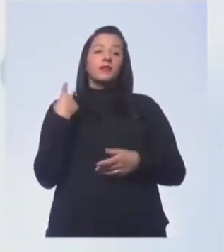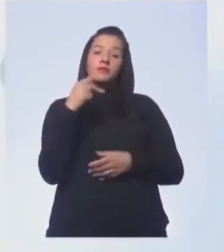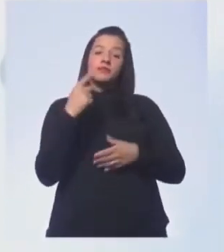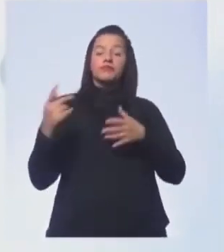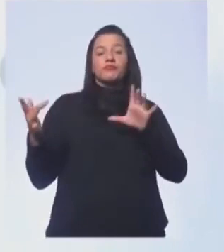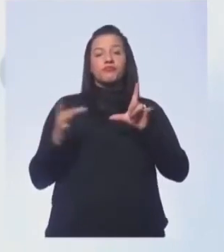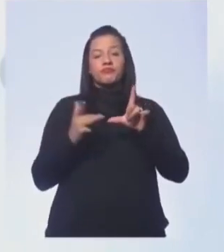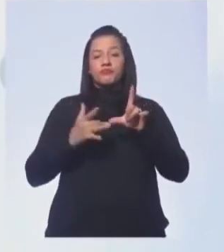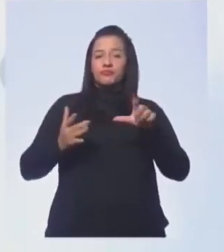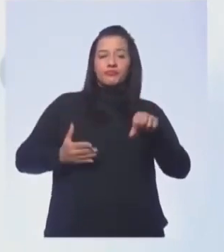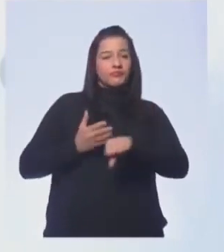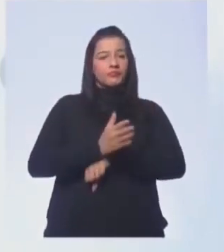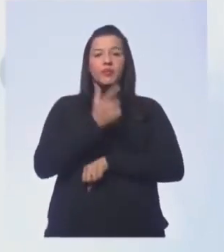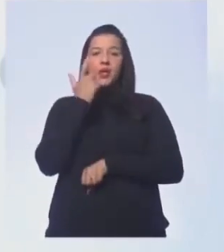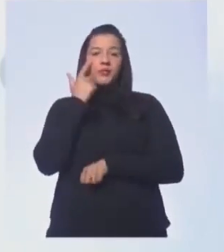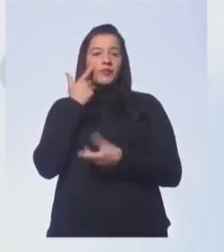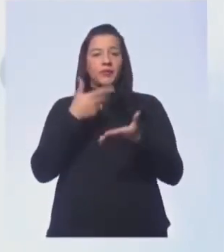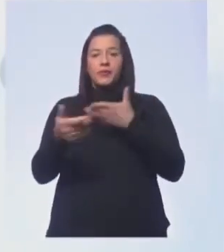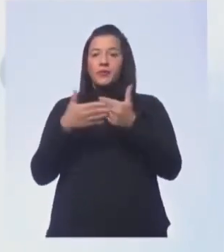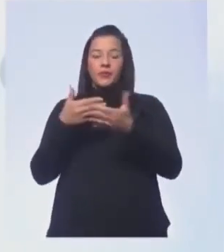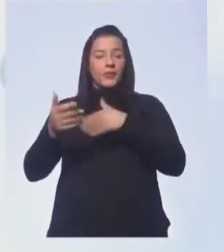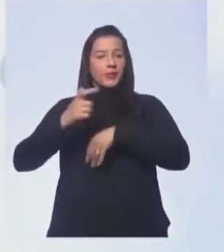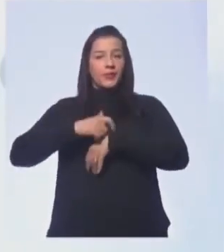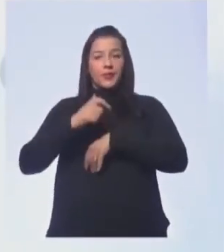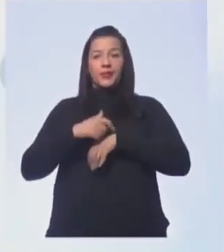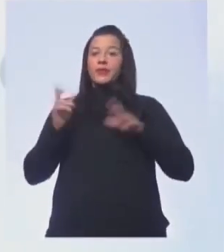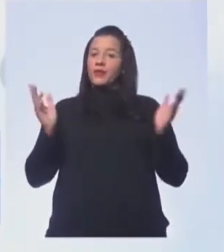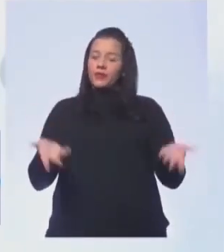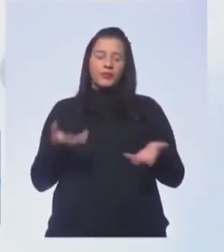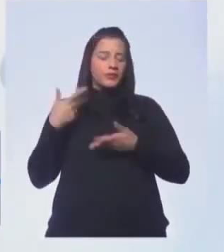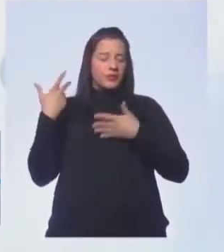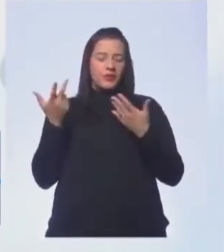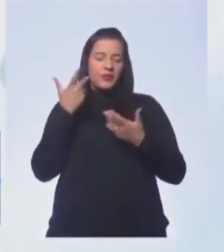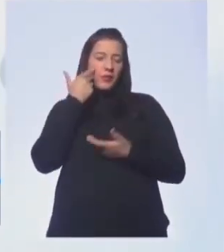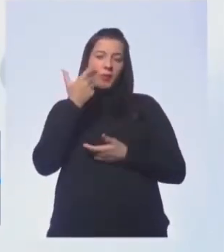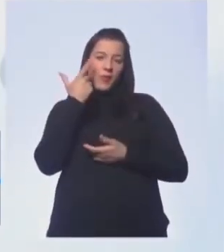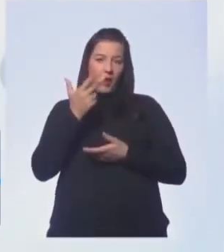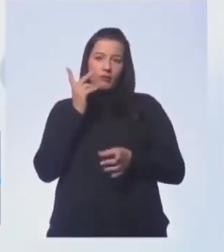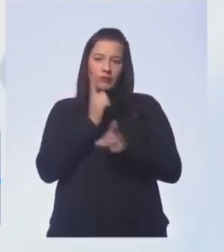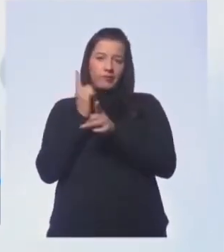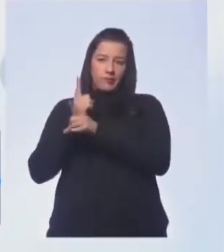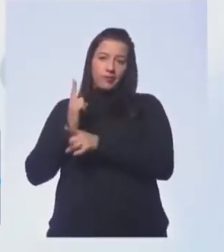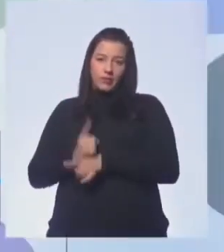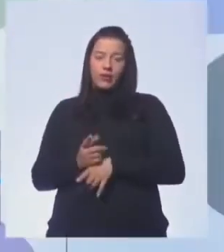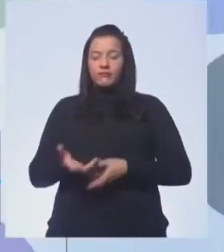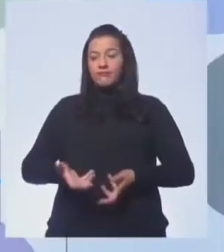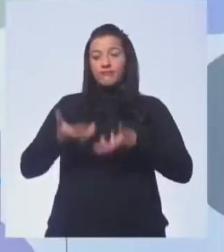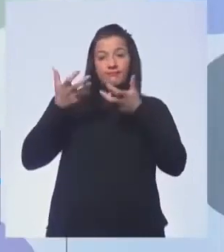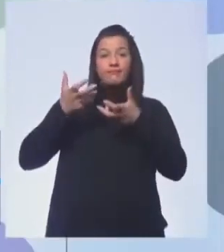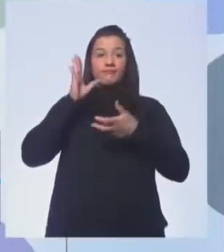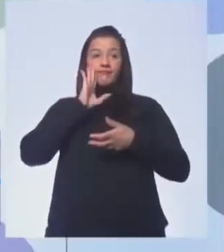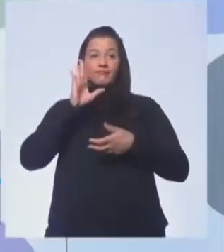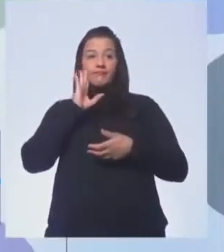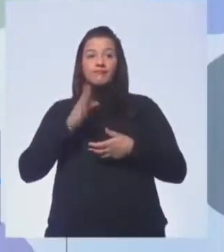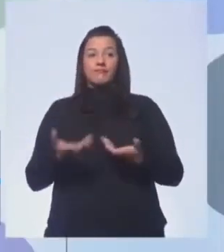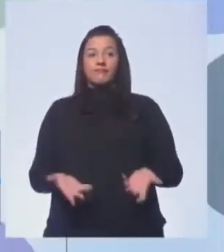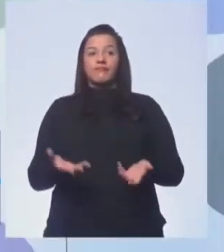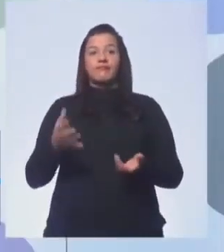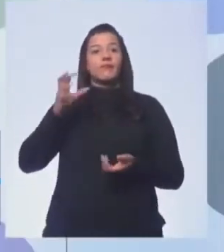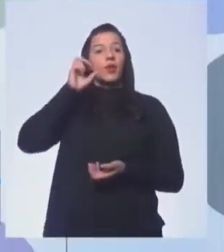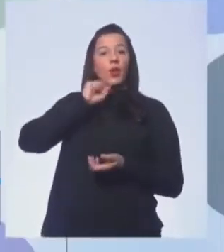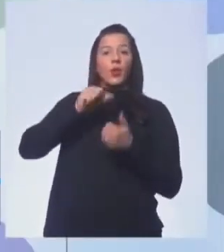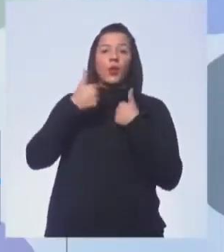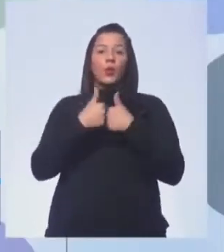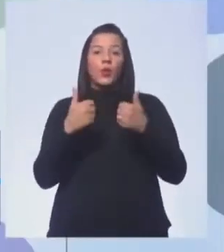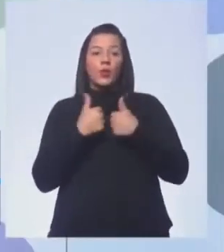arquivo, você pode ouvir quando quiser. Tá muito popular isso hoje, né, as pessoas, e é muito enriquecedor também, eu acho legal. Dá para você ouvir, tipo, num ônibus,